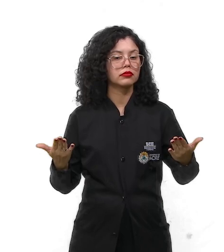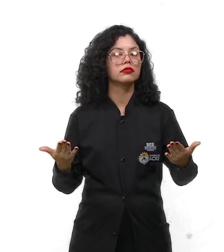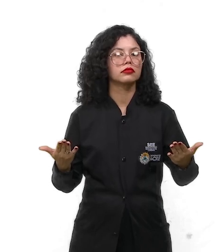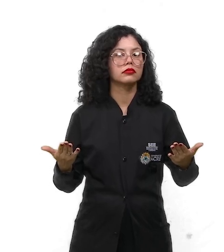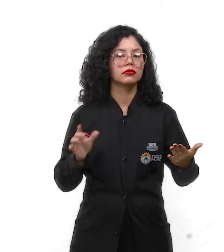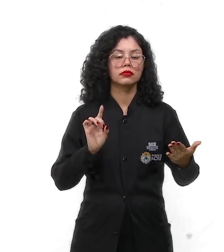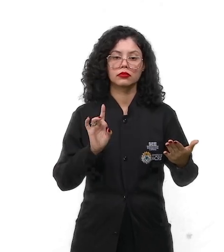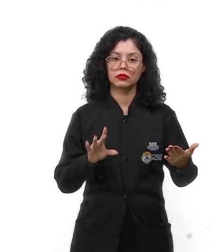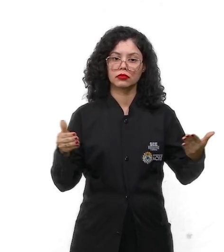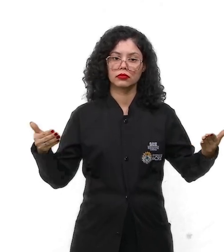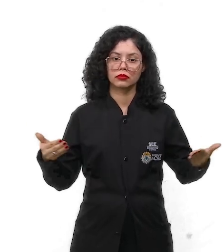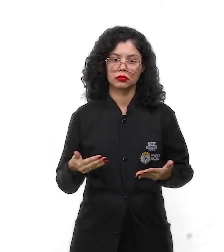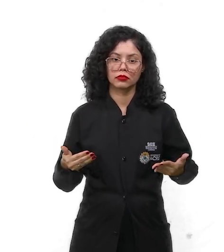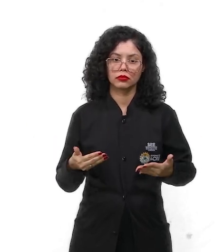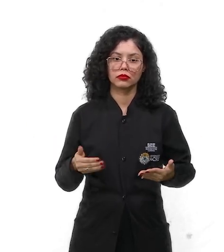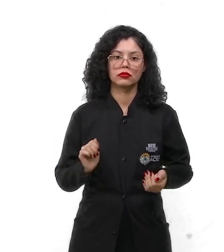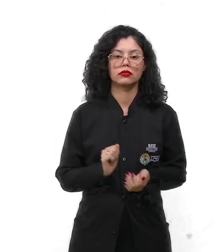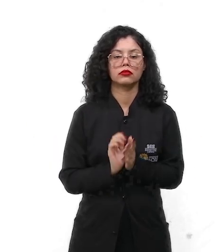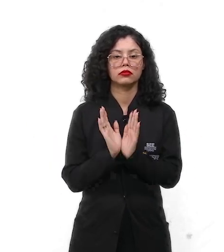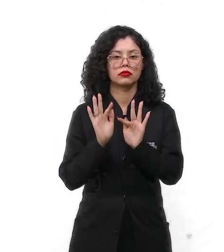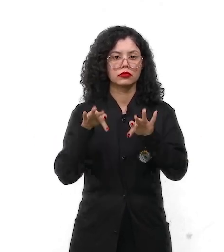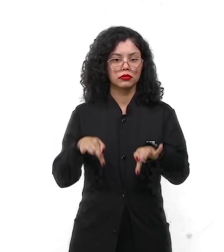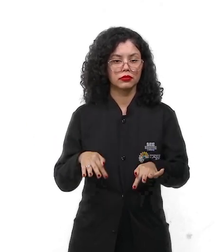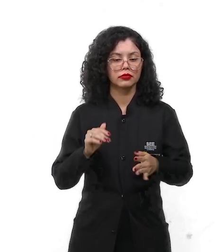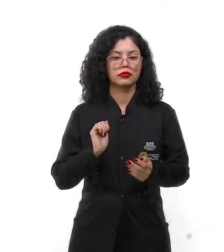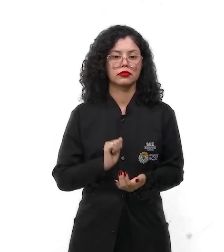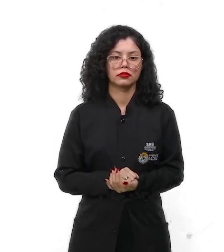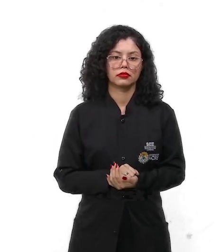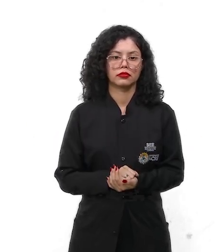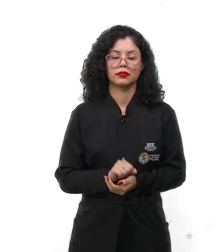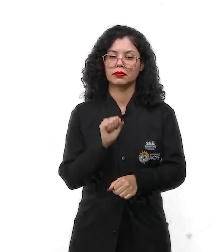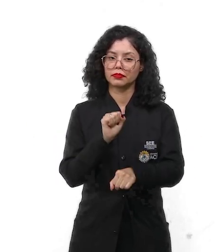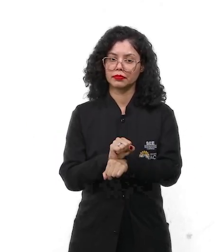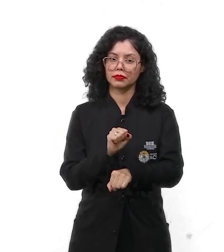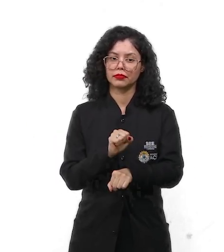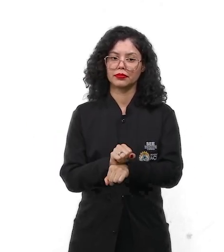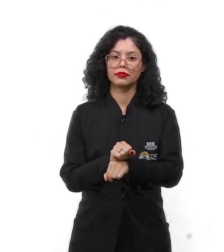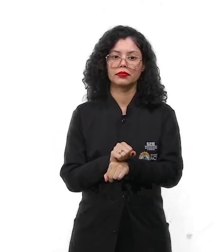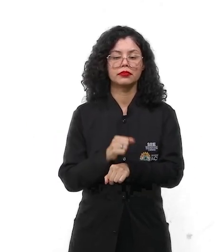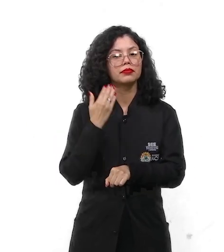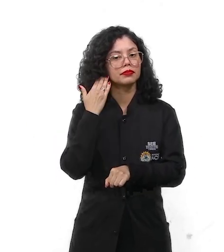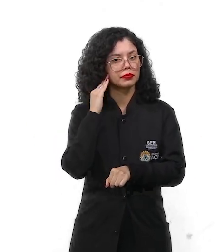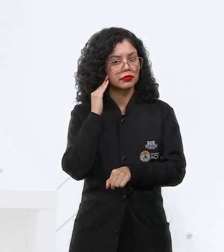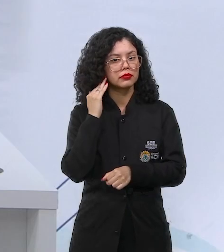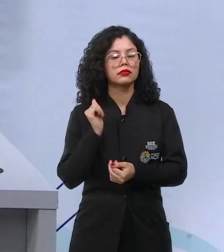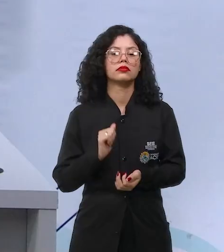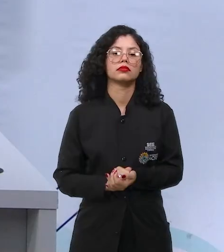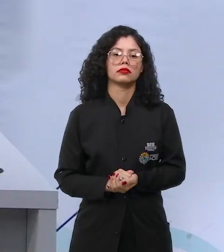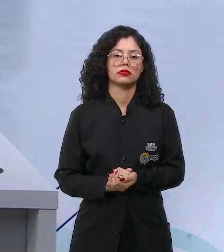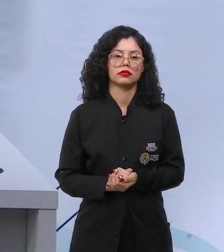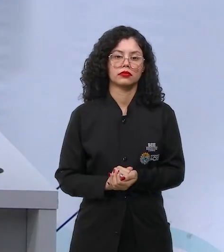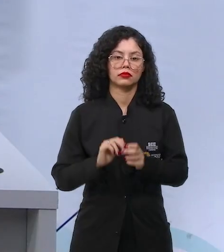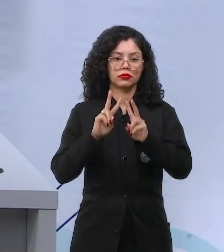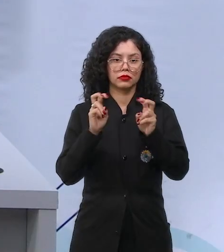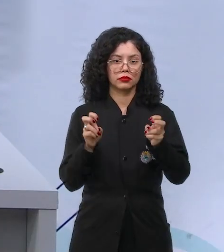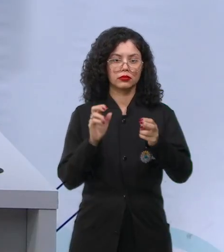por hoje, a gente fica por aqui. Espero que vocês tenham entendido, que vocês tenham